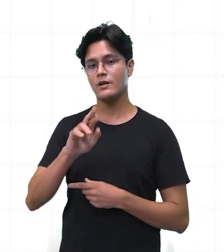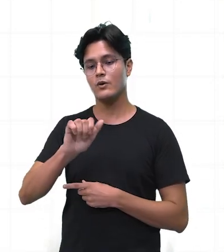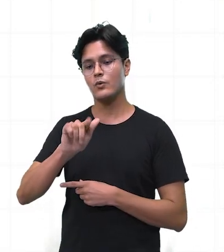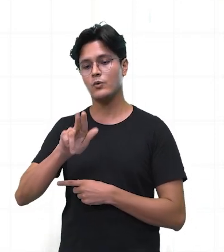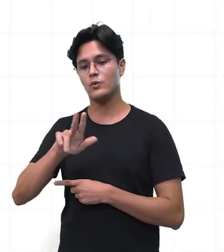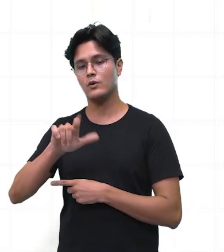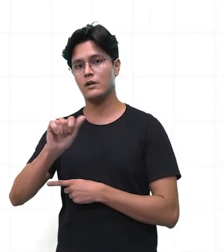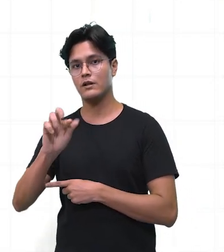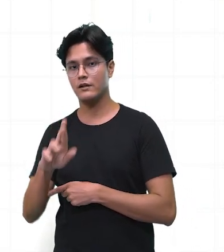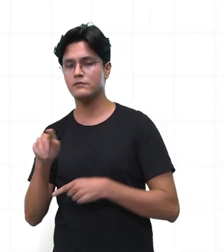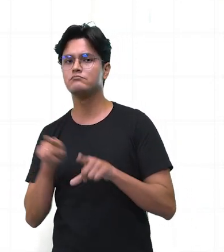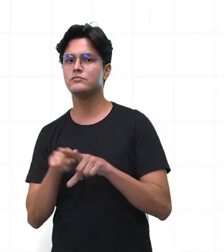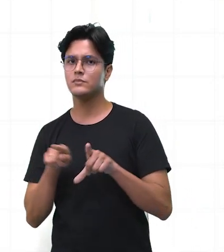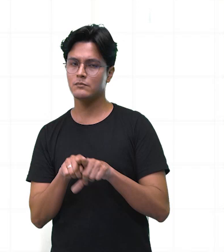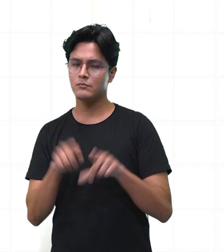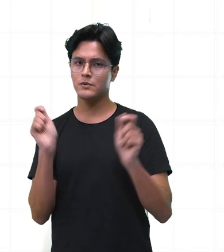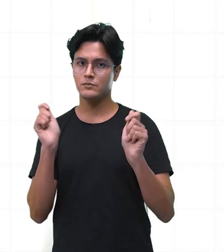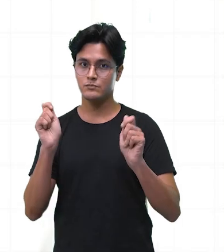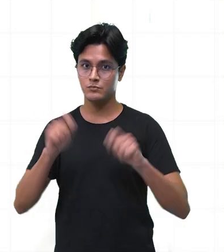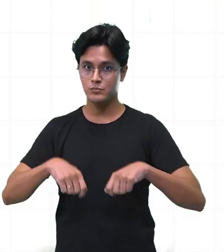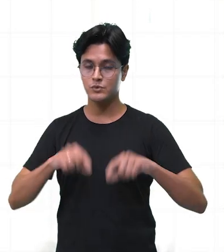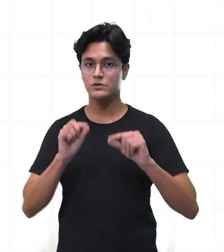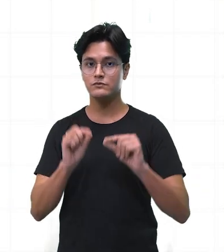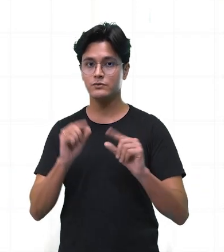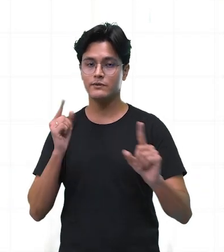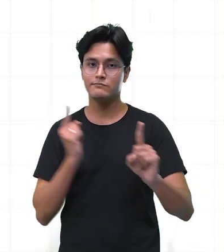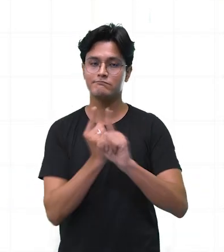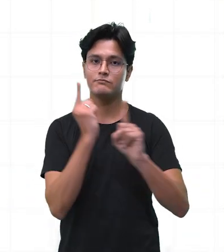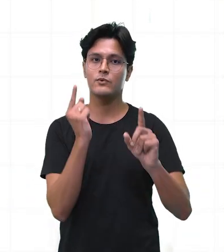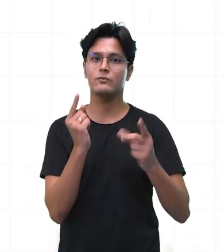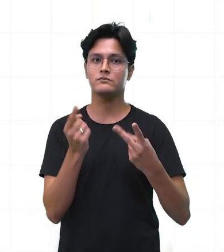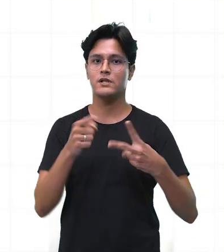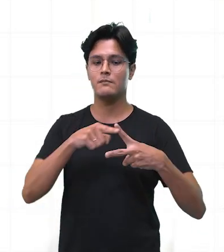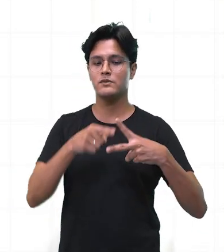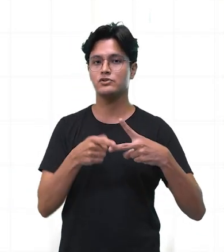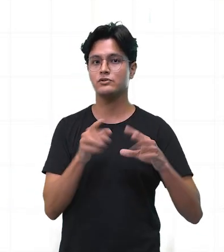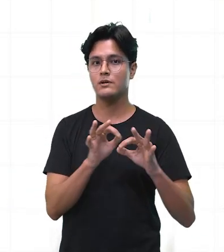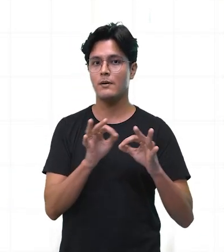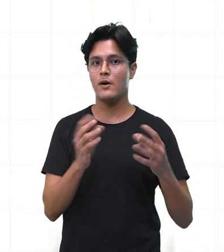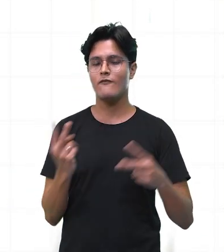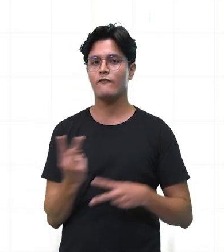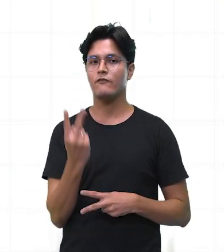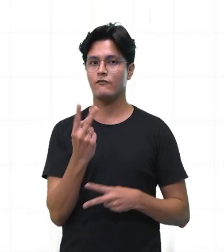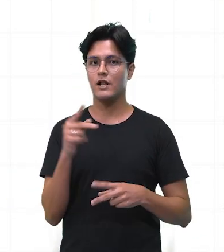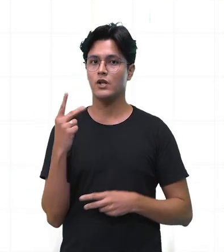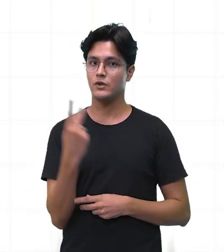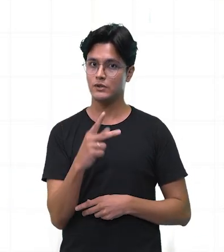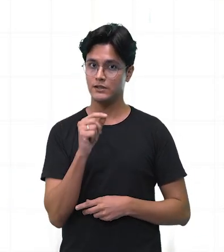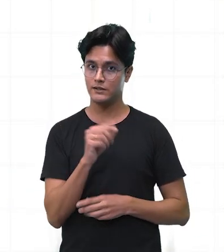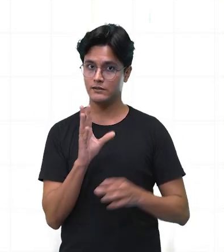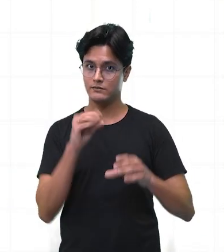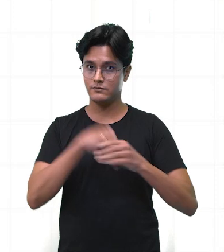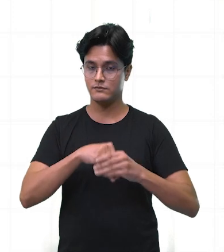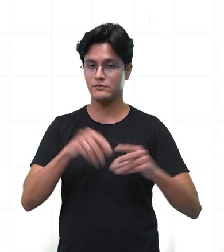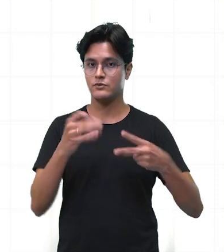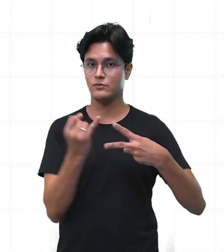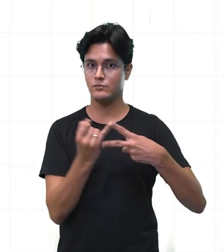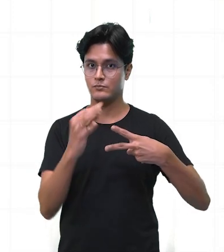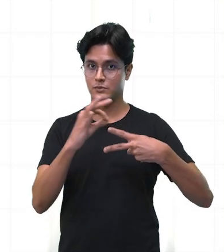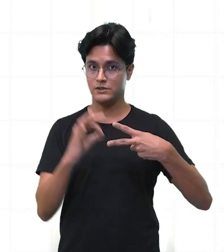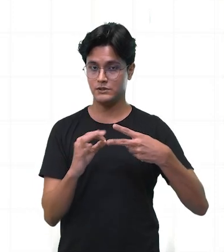pode encontrar, né, qual a medida desse ângulo interno de um polígono. E